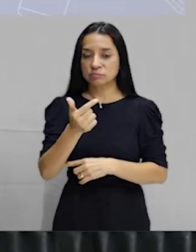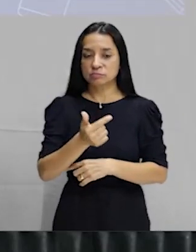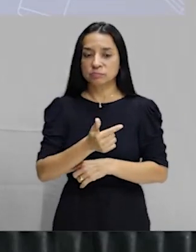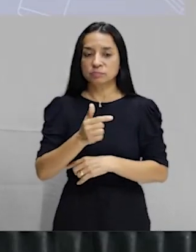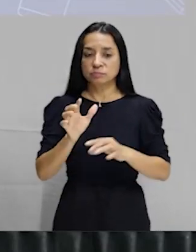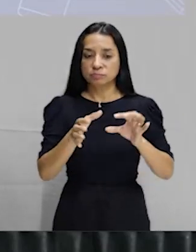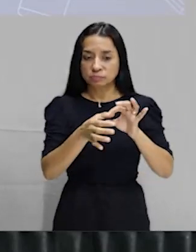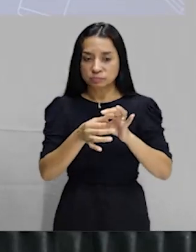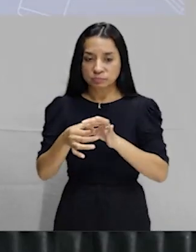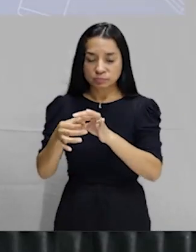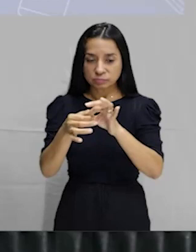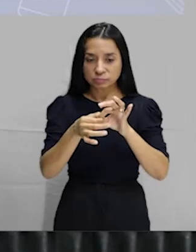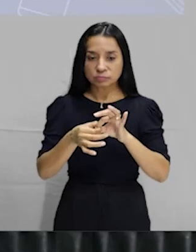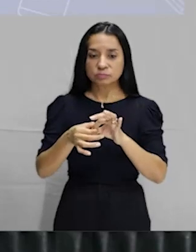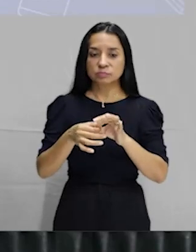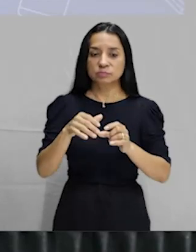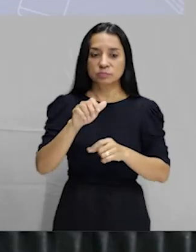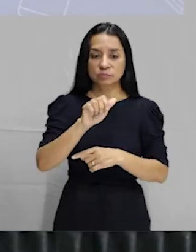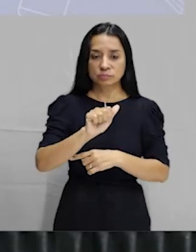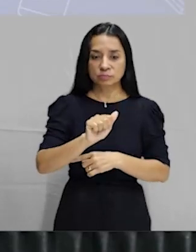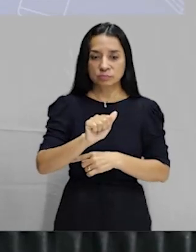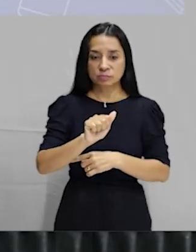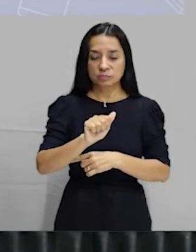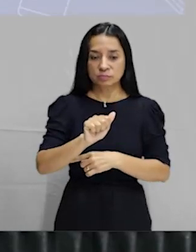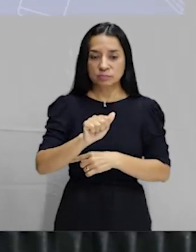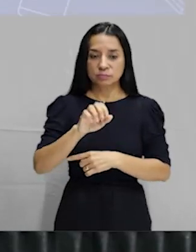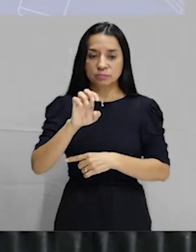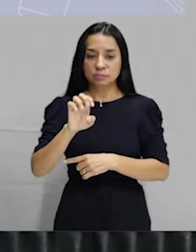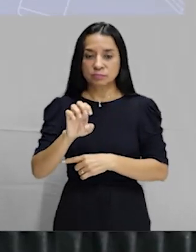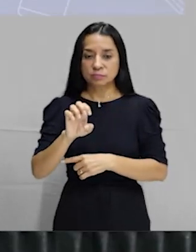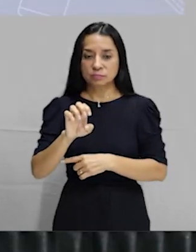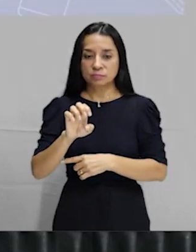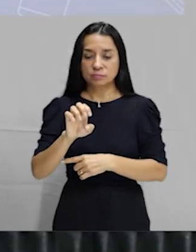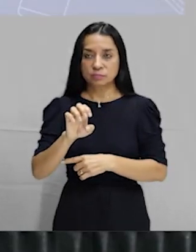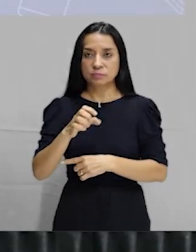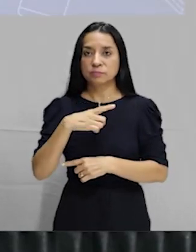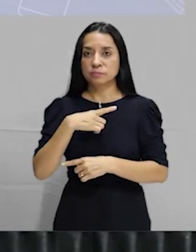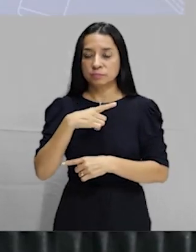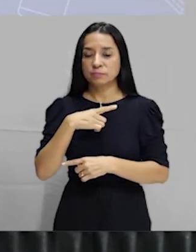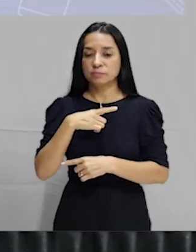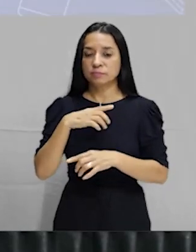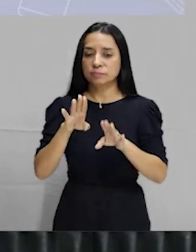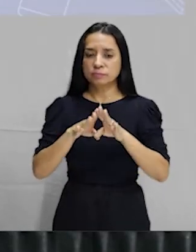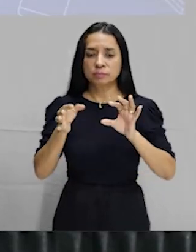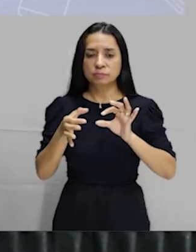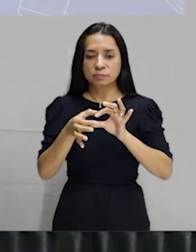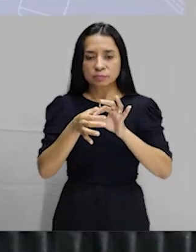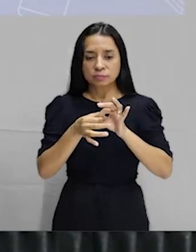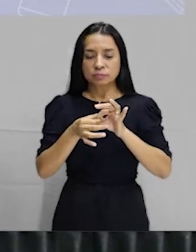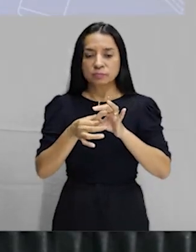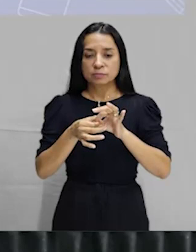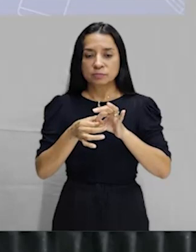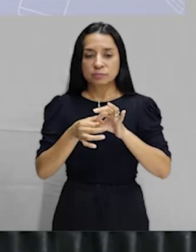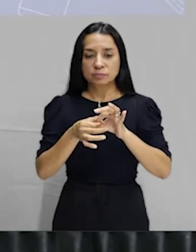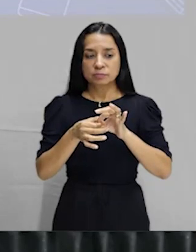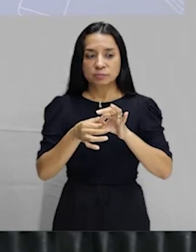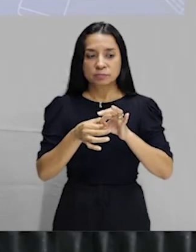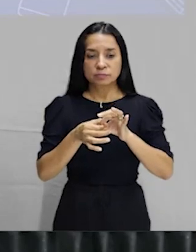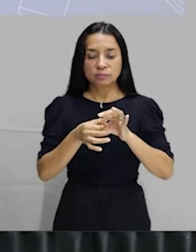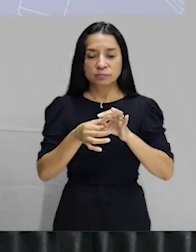união foram o A e o E. E tem a interseção, que é o